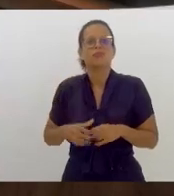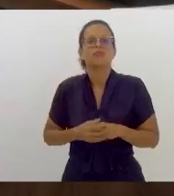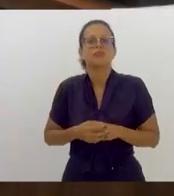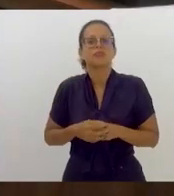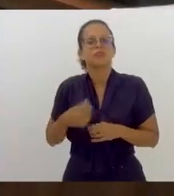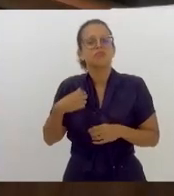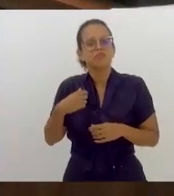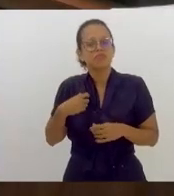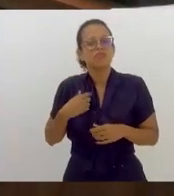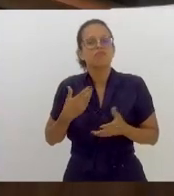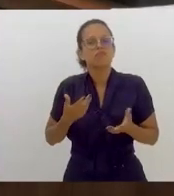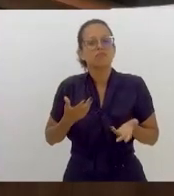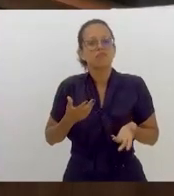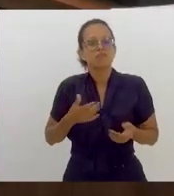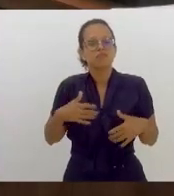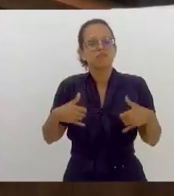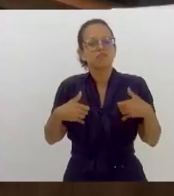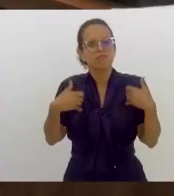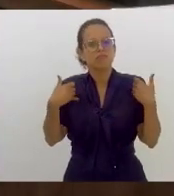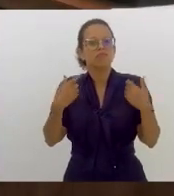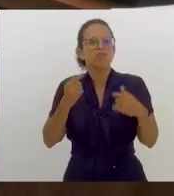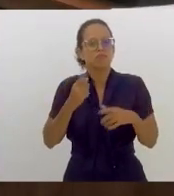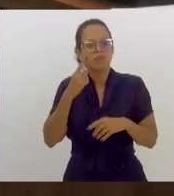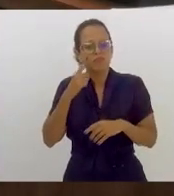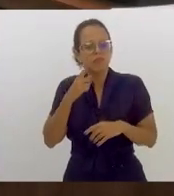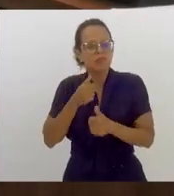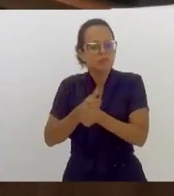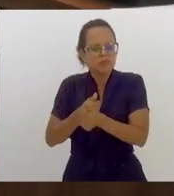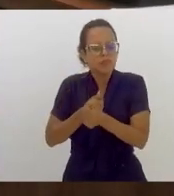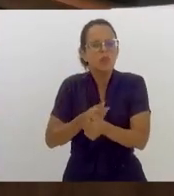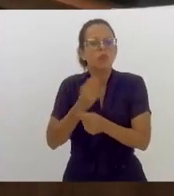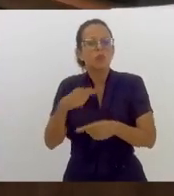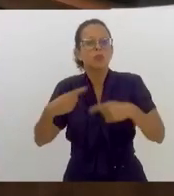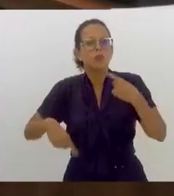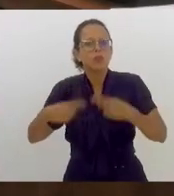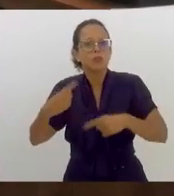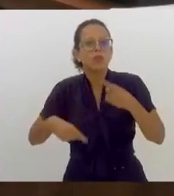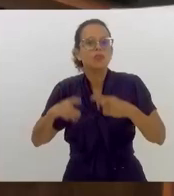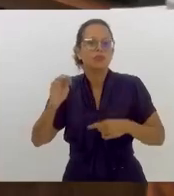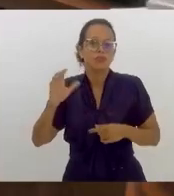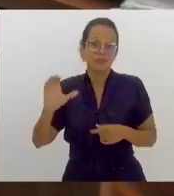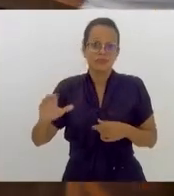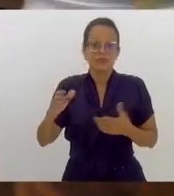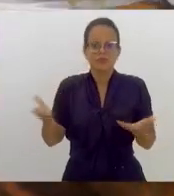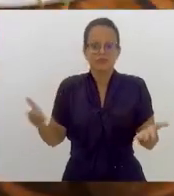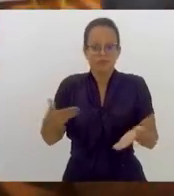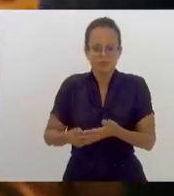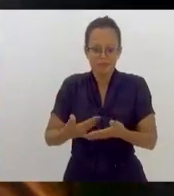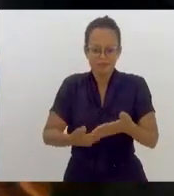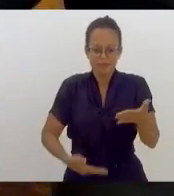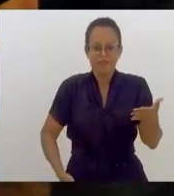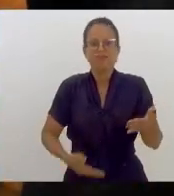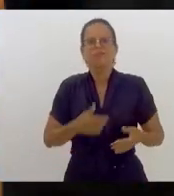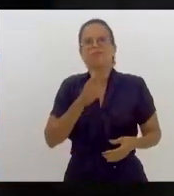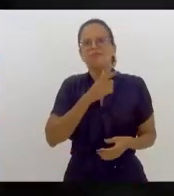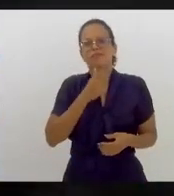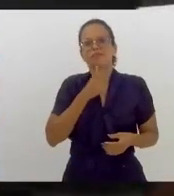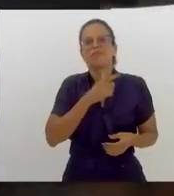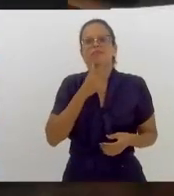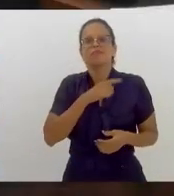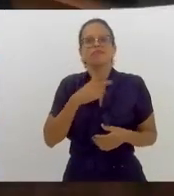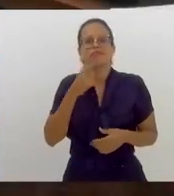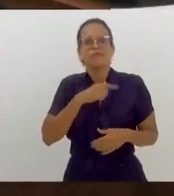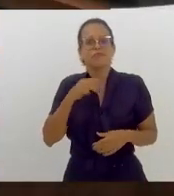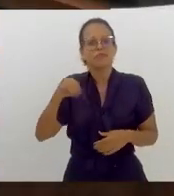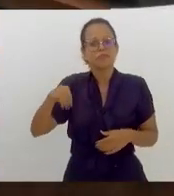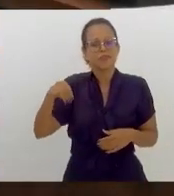ter acompanhado passo a passo as discussões, o TAC que está chegando aqui agora, toda a discussão com o